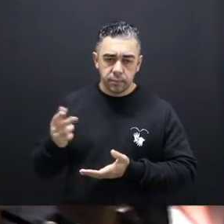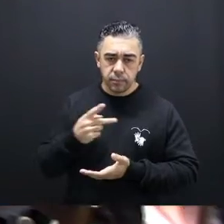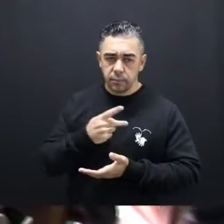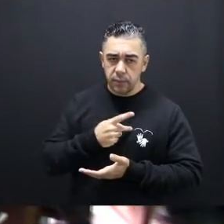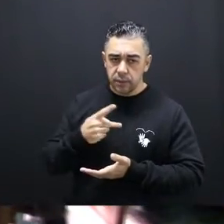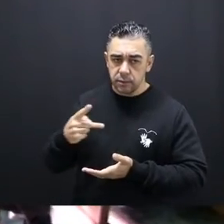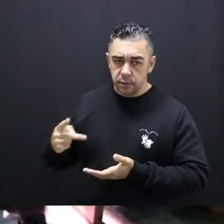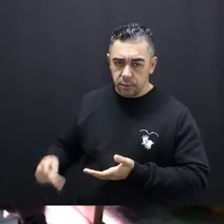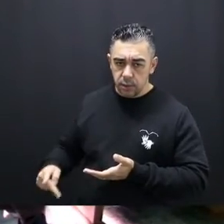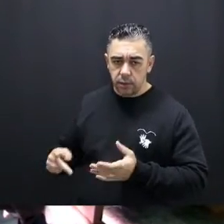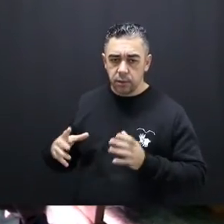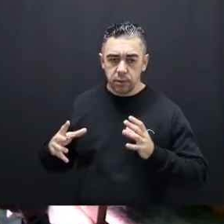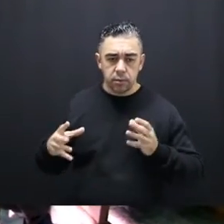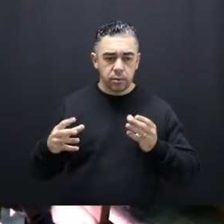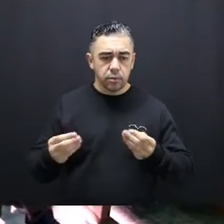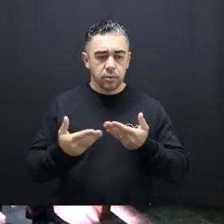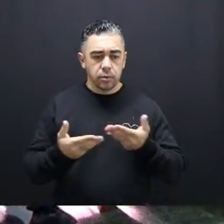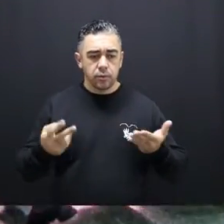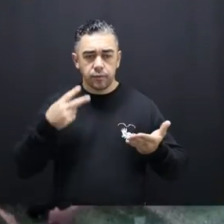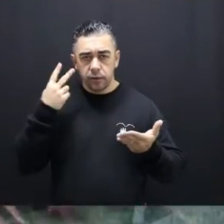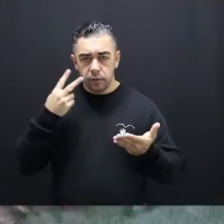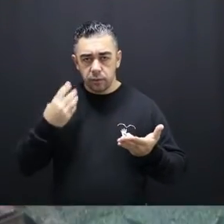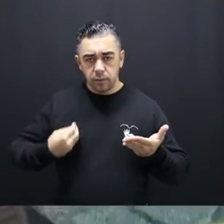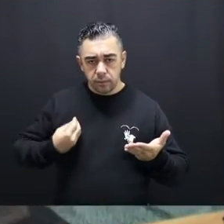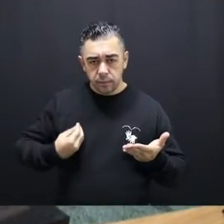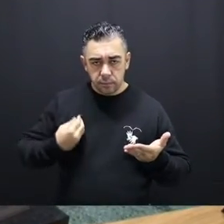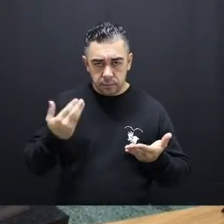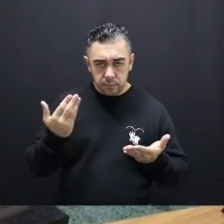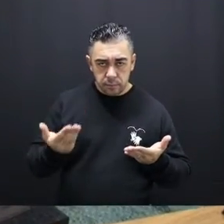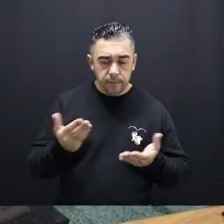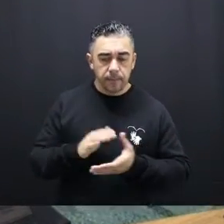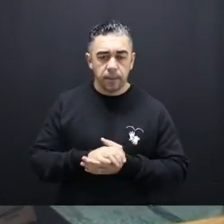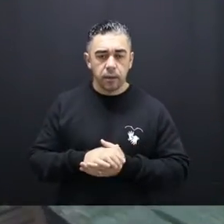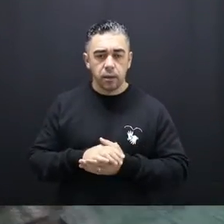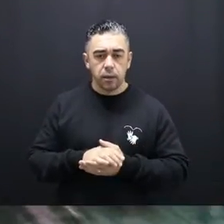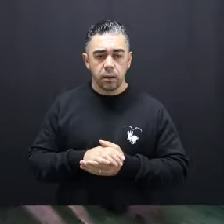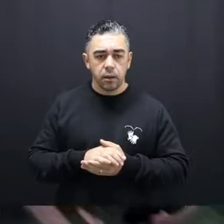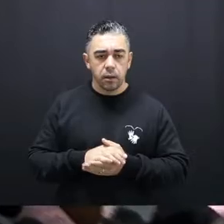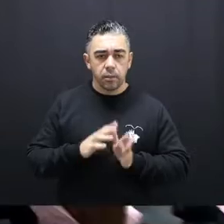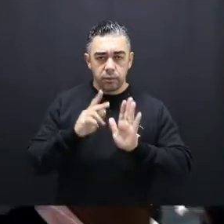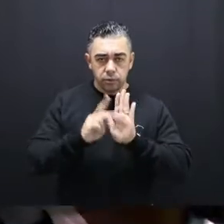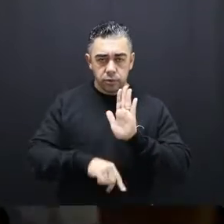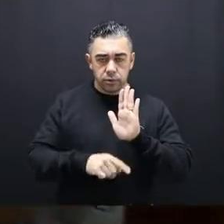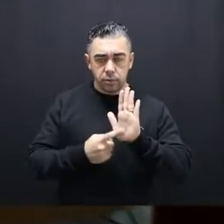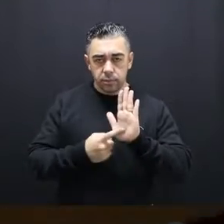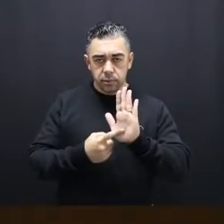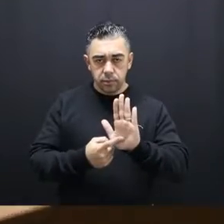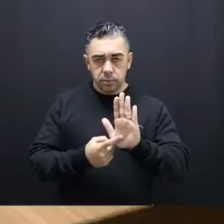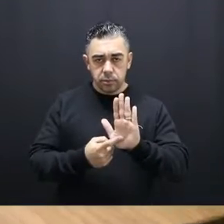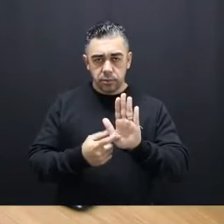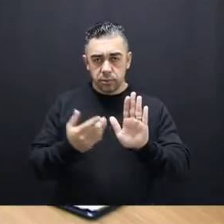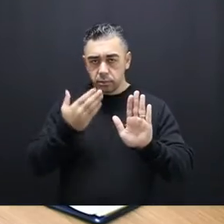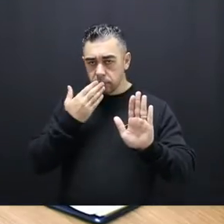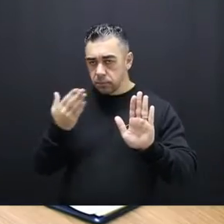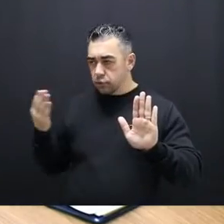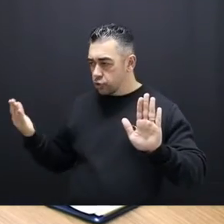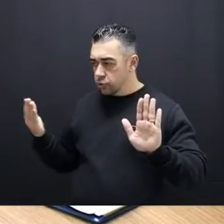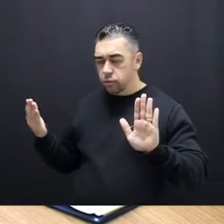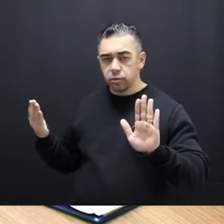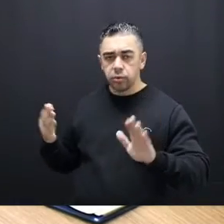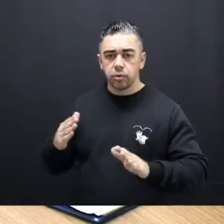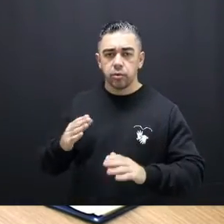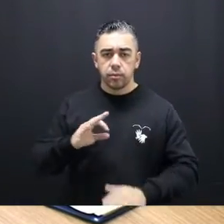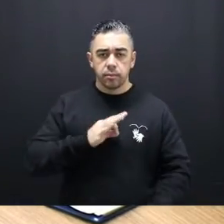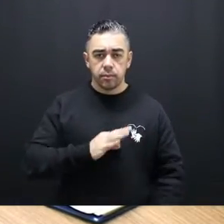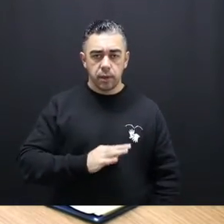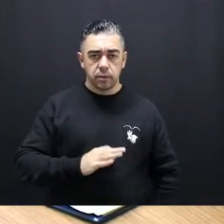nobres vereadores aqui presente esse projeto nós apresentamos ele a pedido do pároco aqui da Igreja